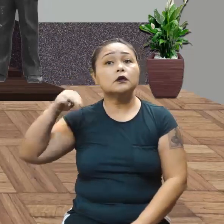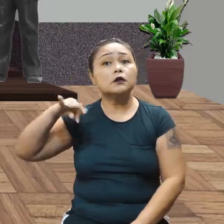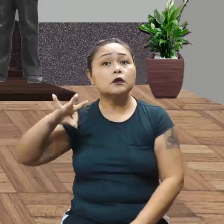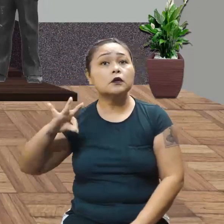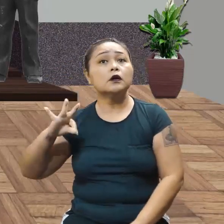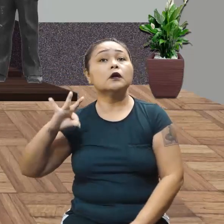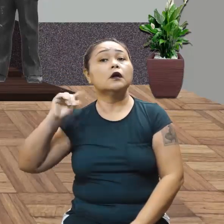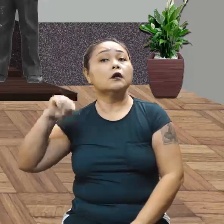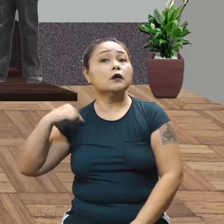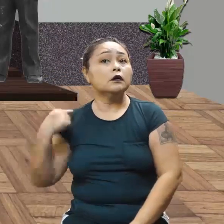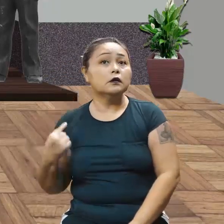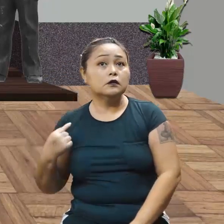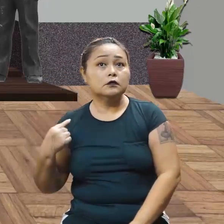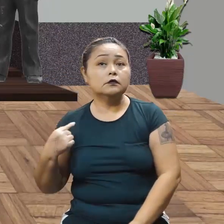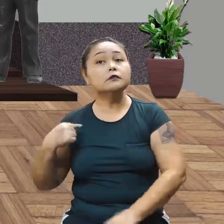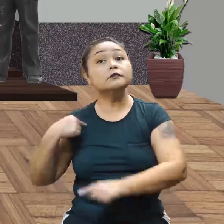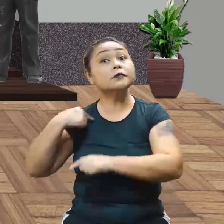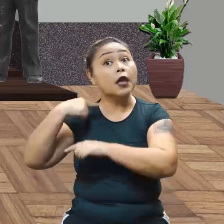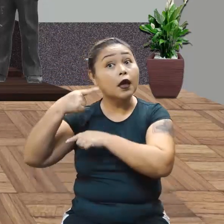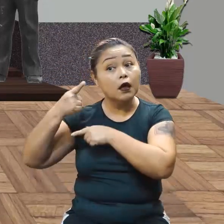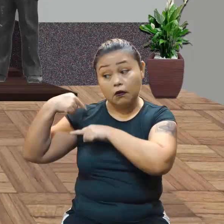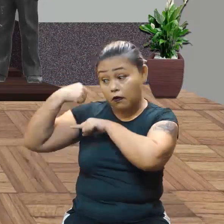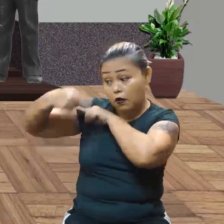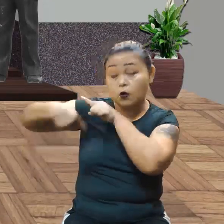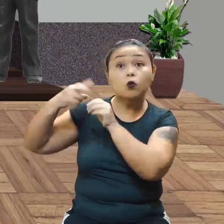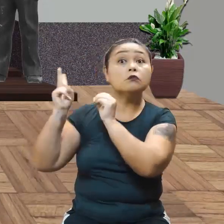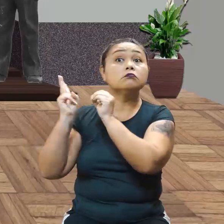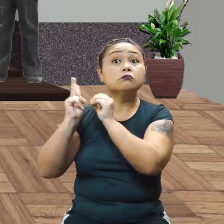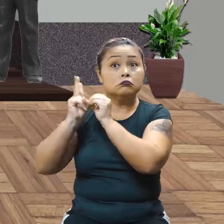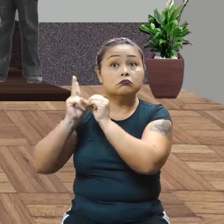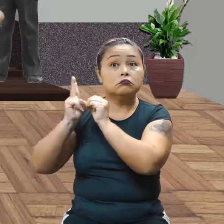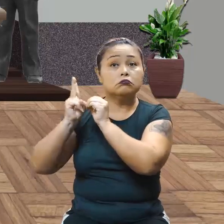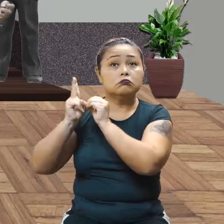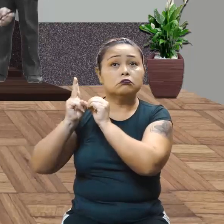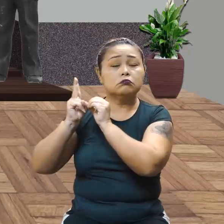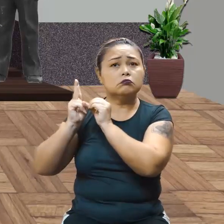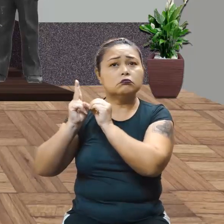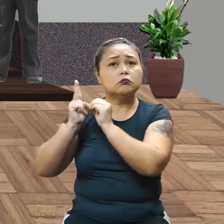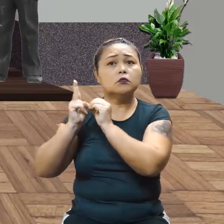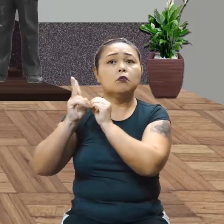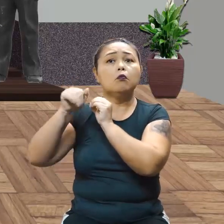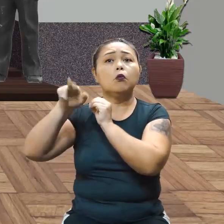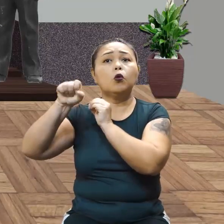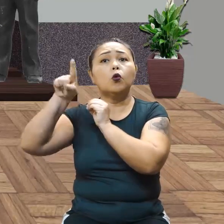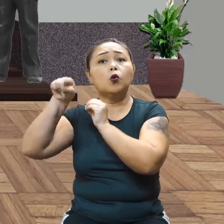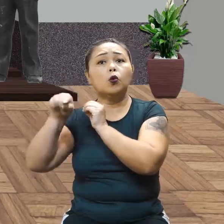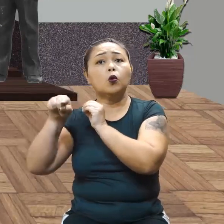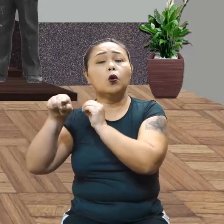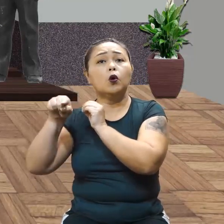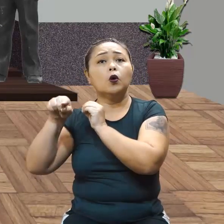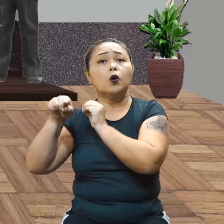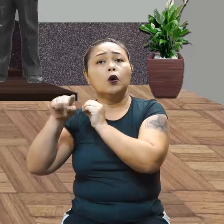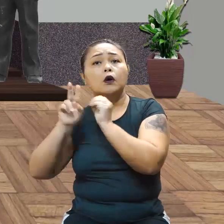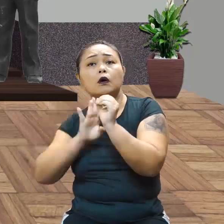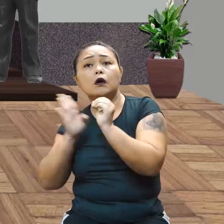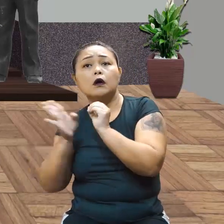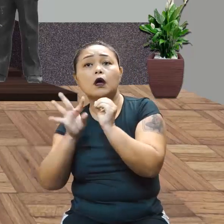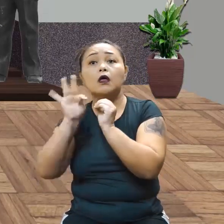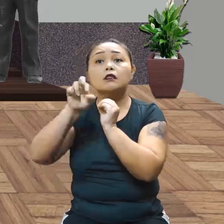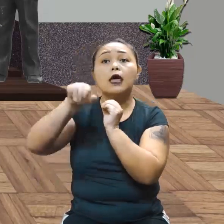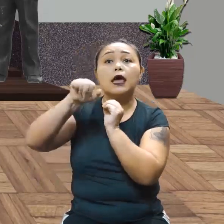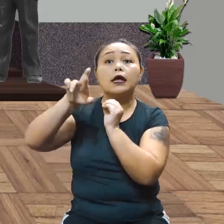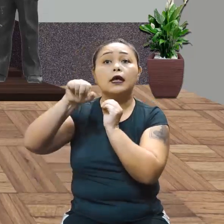essa descendência indígena, dos Bororos, dos